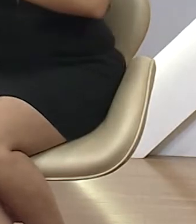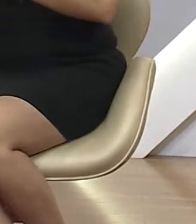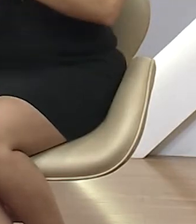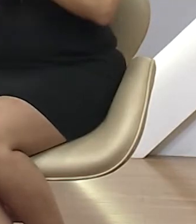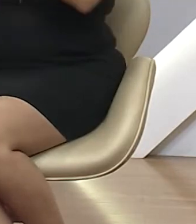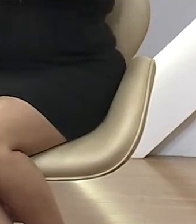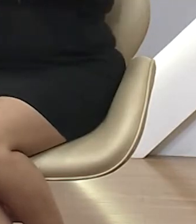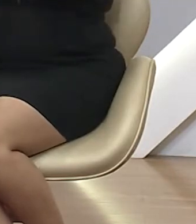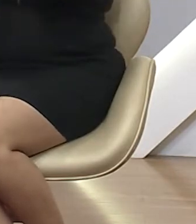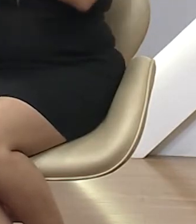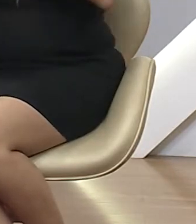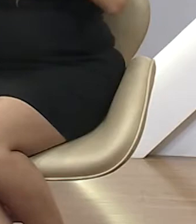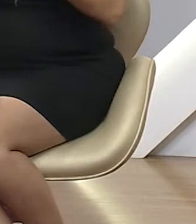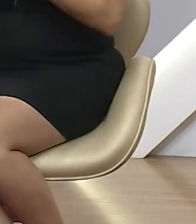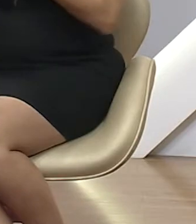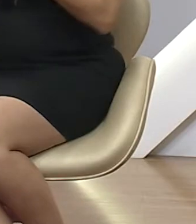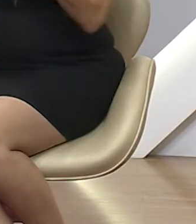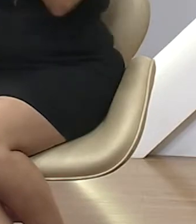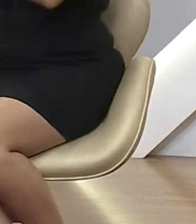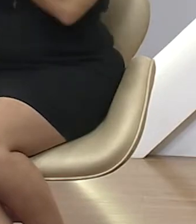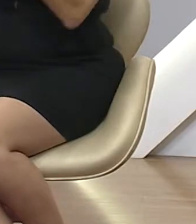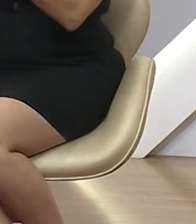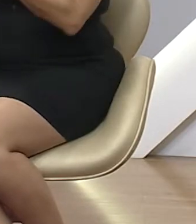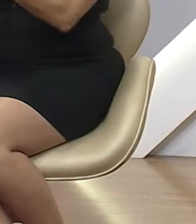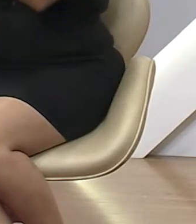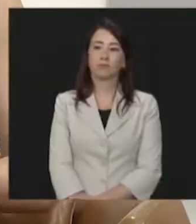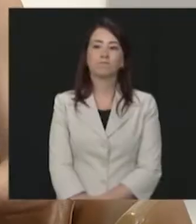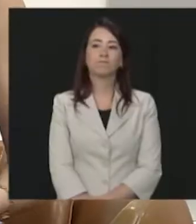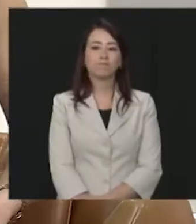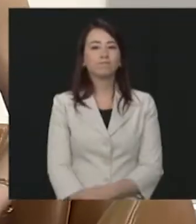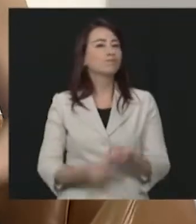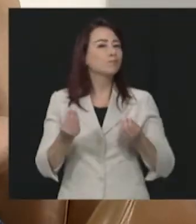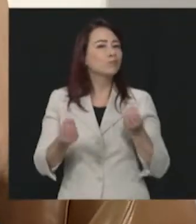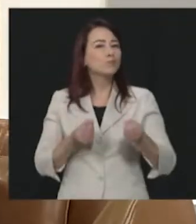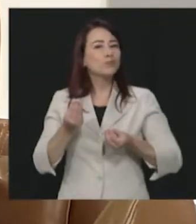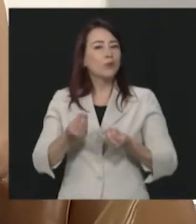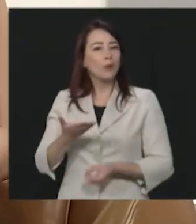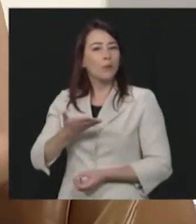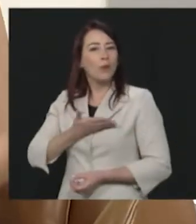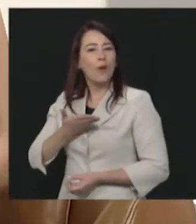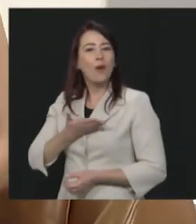linguístico, o seu outro igual? Os colegas, como que ele cria laços?